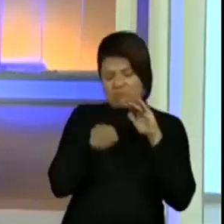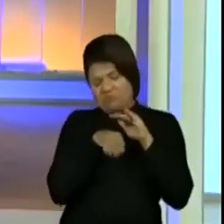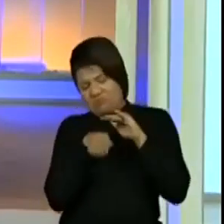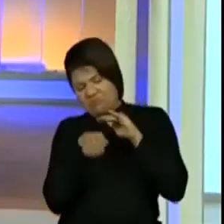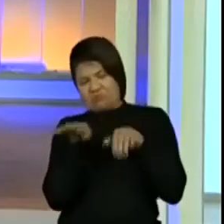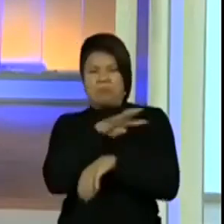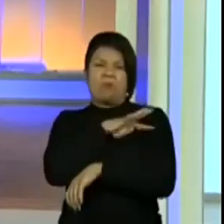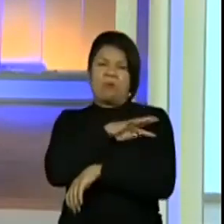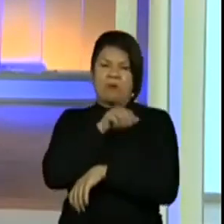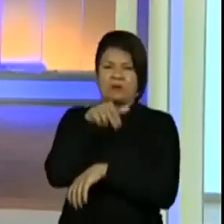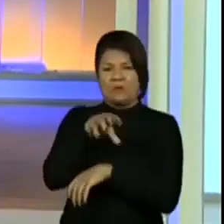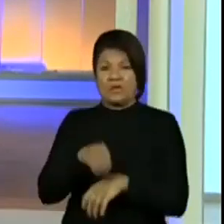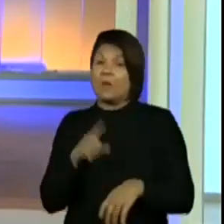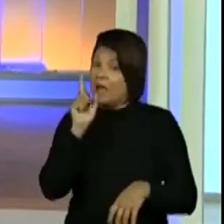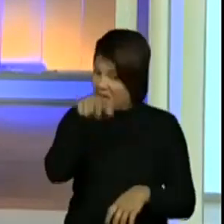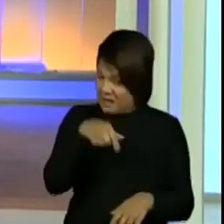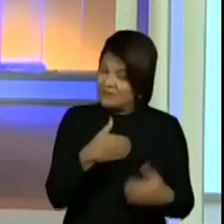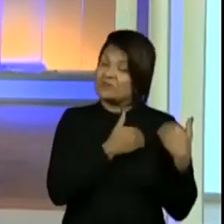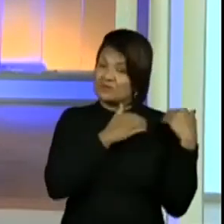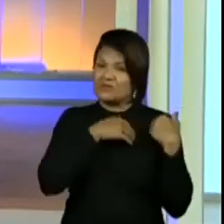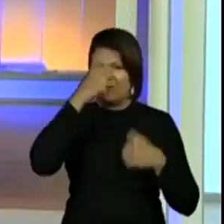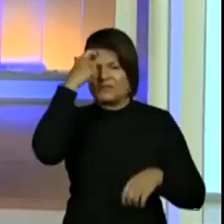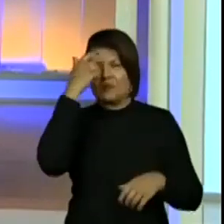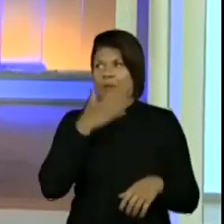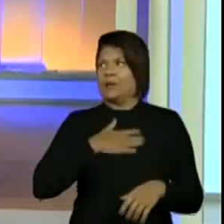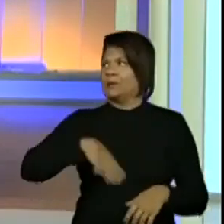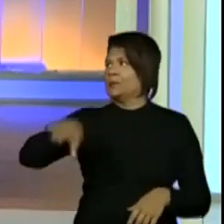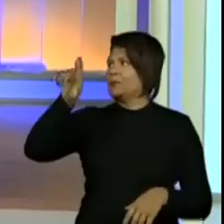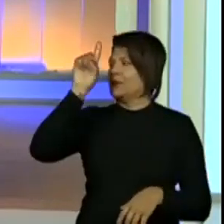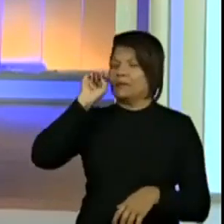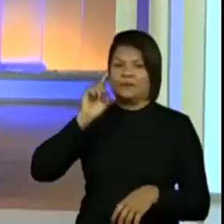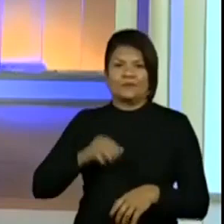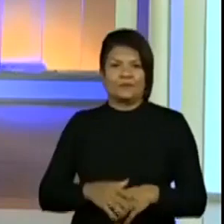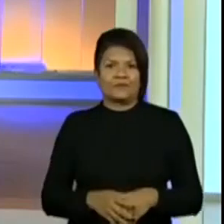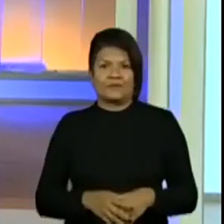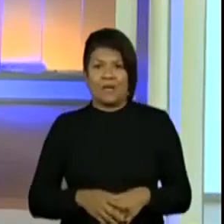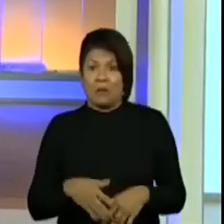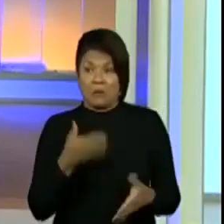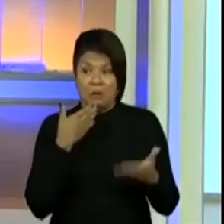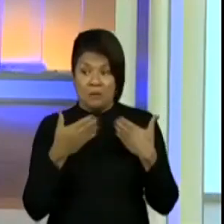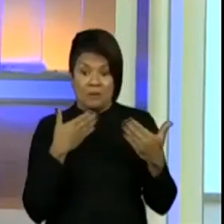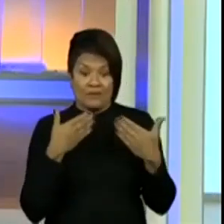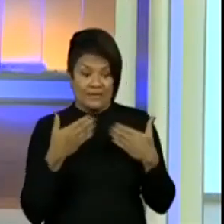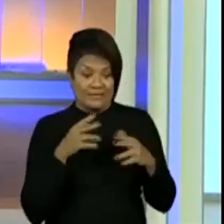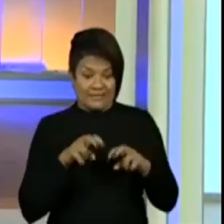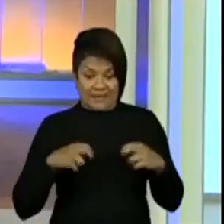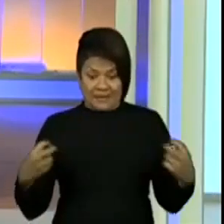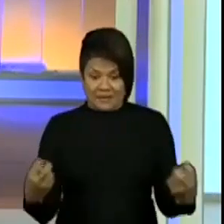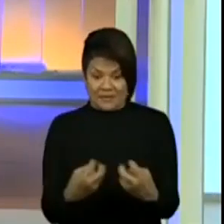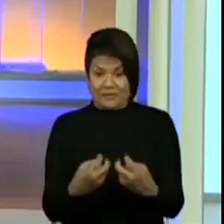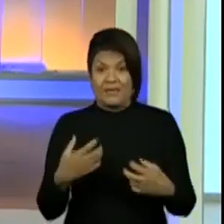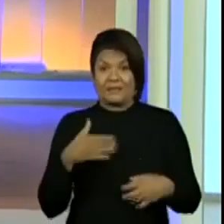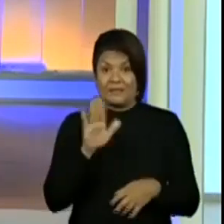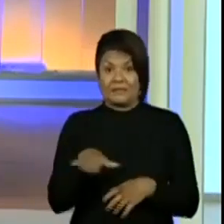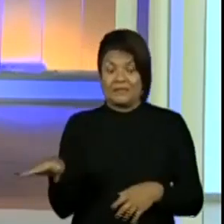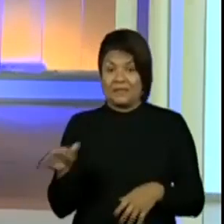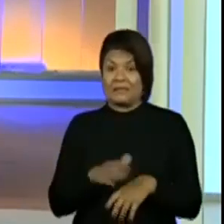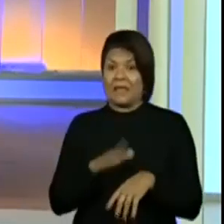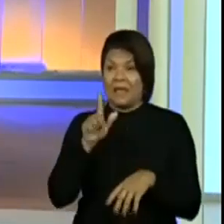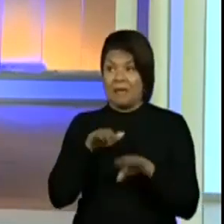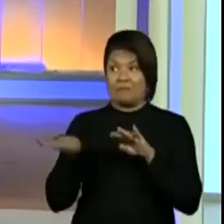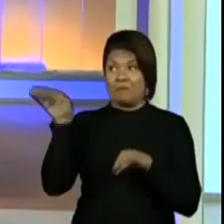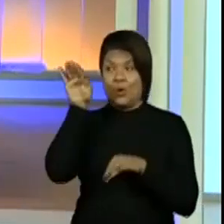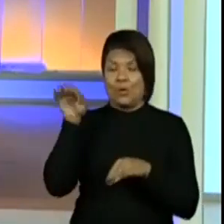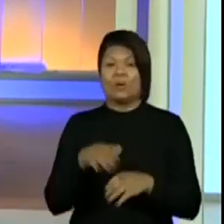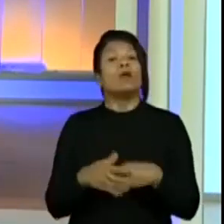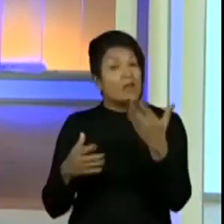viu? É responsável. Vocês devem estar agora pensando, meu Deus, a conversa na mesa agora com os pequenos vai tomar uma outra